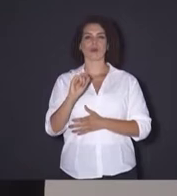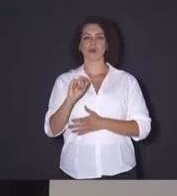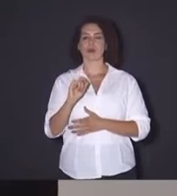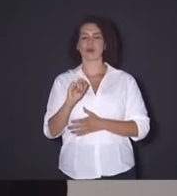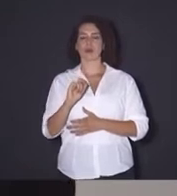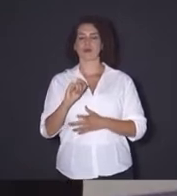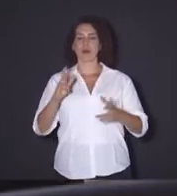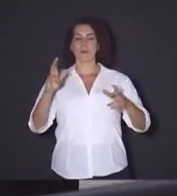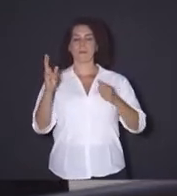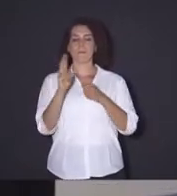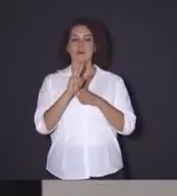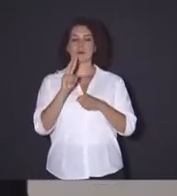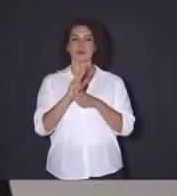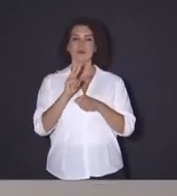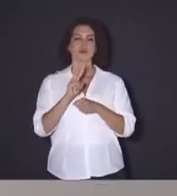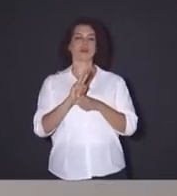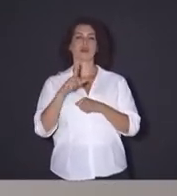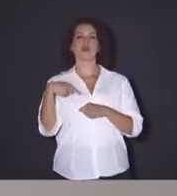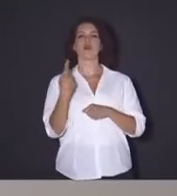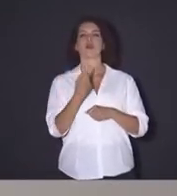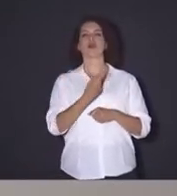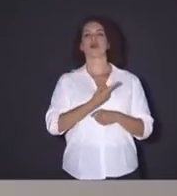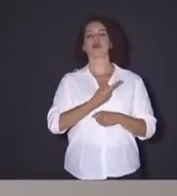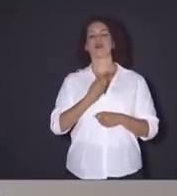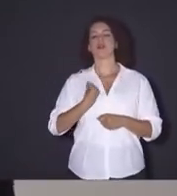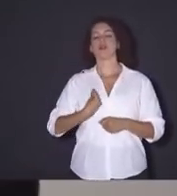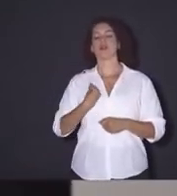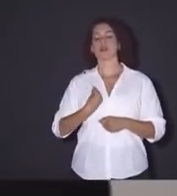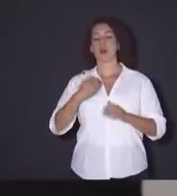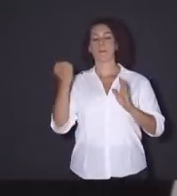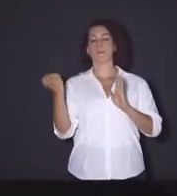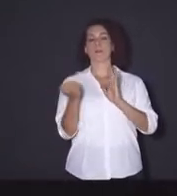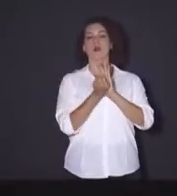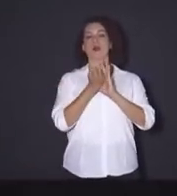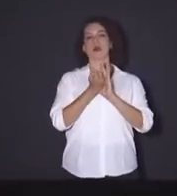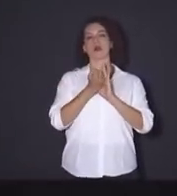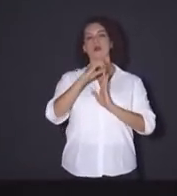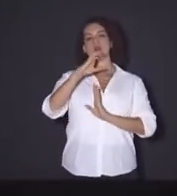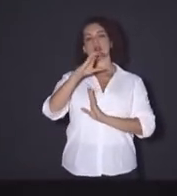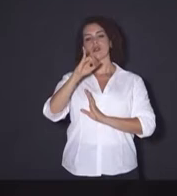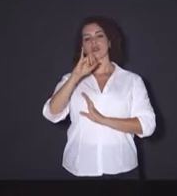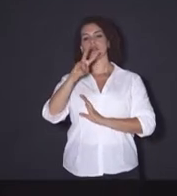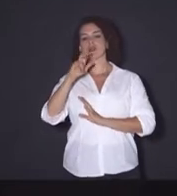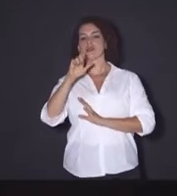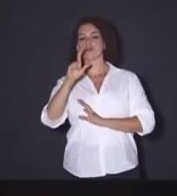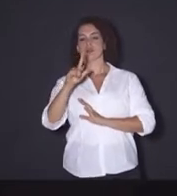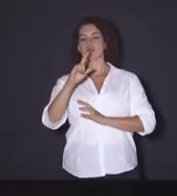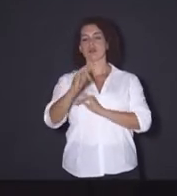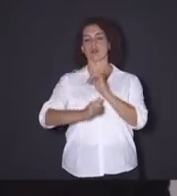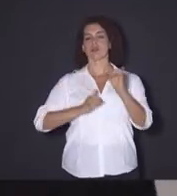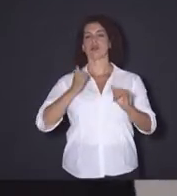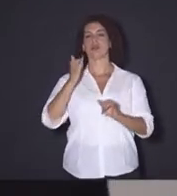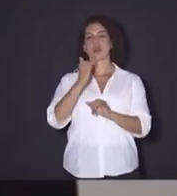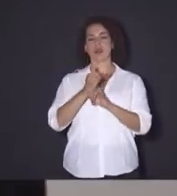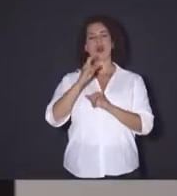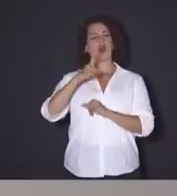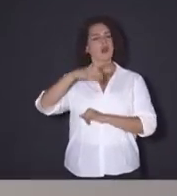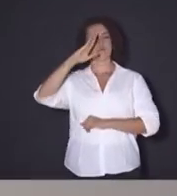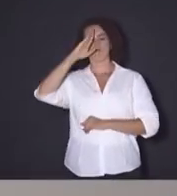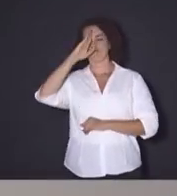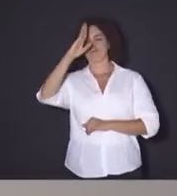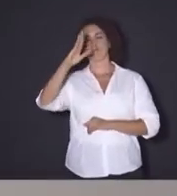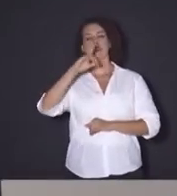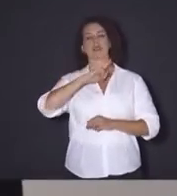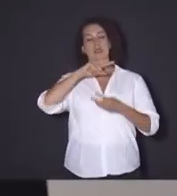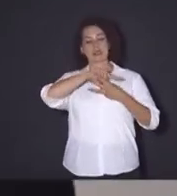privacidade. Foi o marco civil da internet no Brasil, que foi um documento fundamental, de natureza declaratória, que estabelece